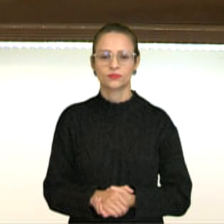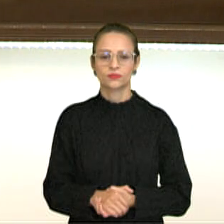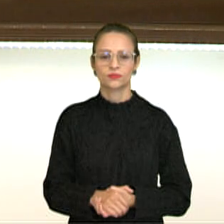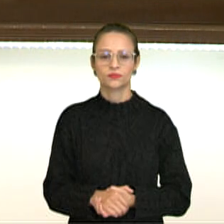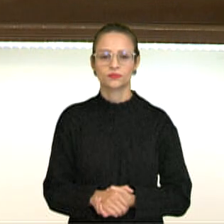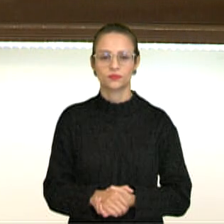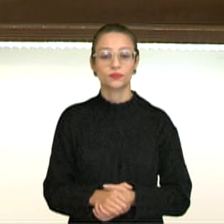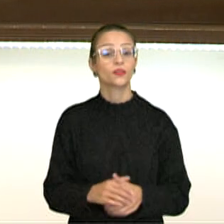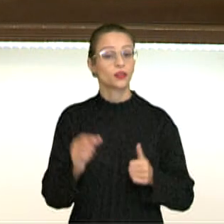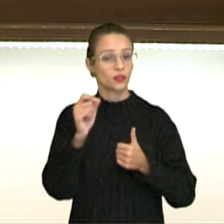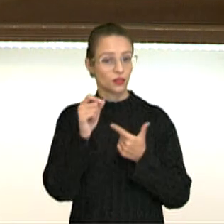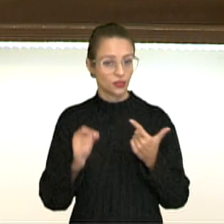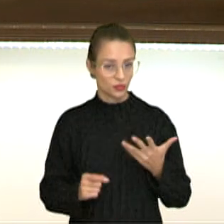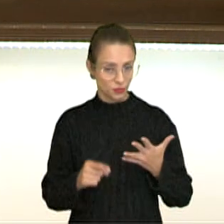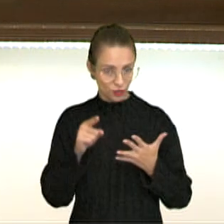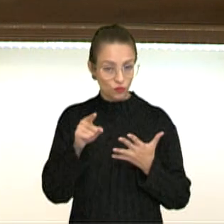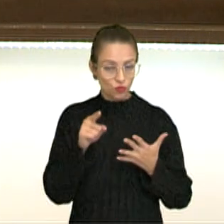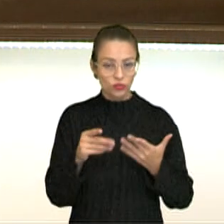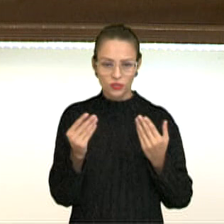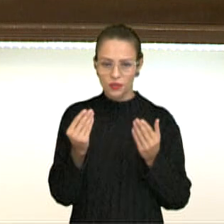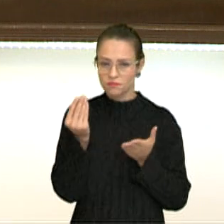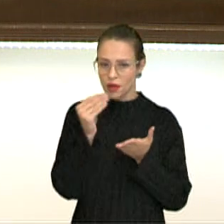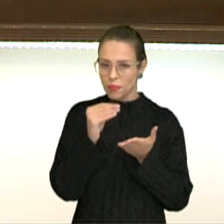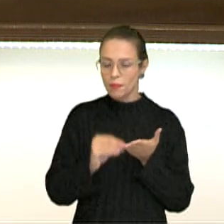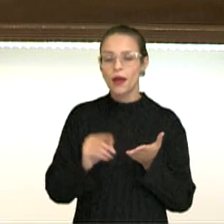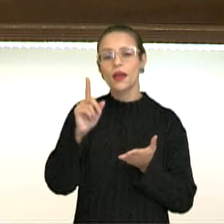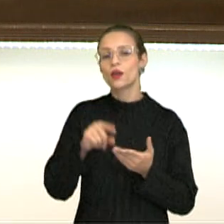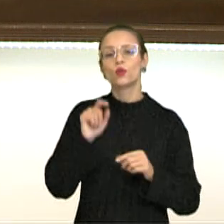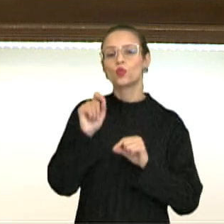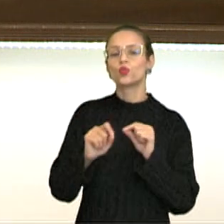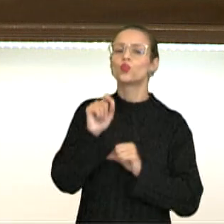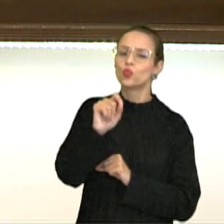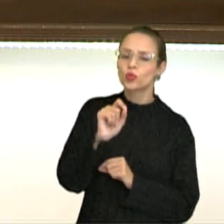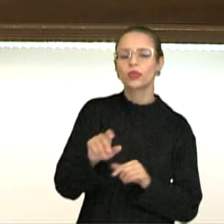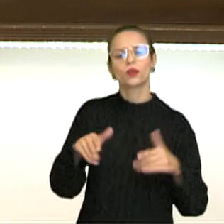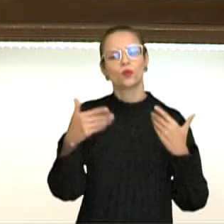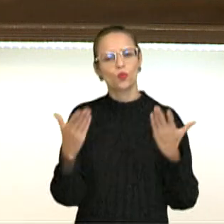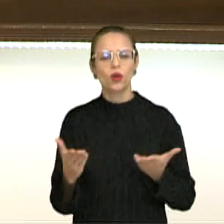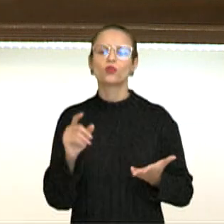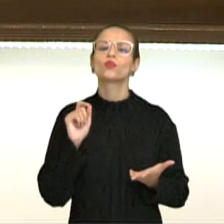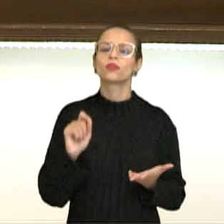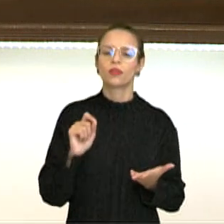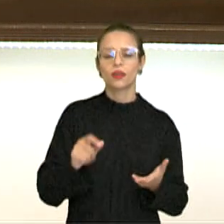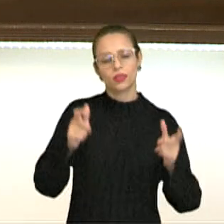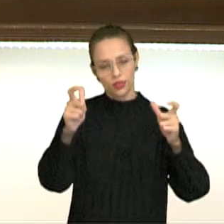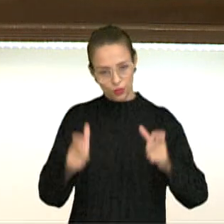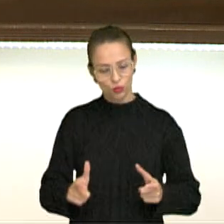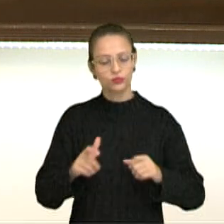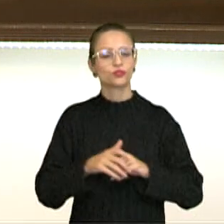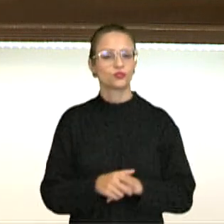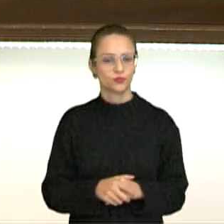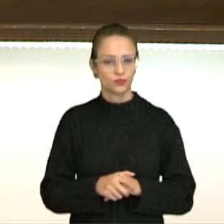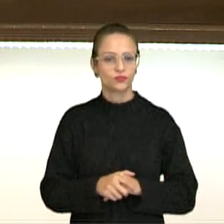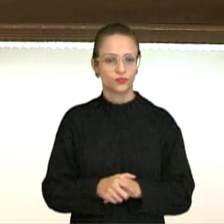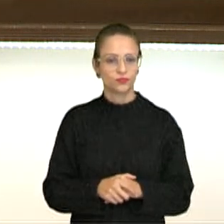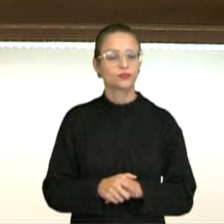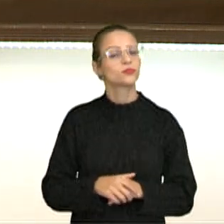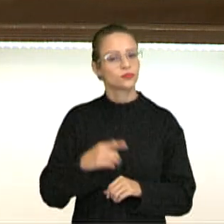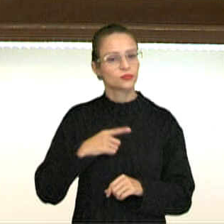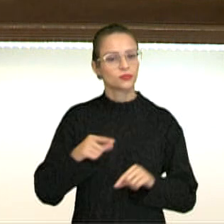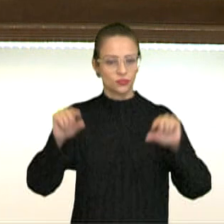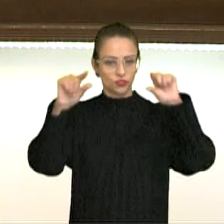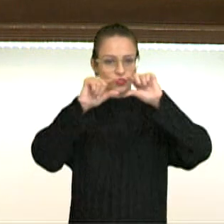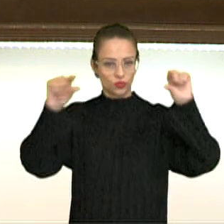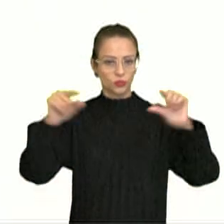Os elementos que você deveria anotar aí são o que, quando, quem e onde, que estão presentes